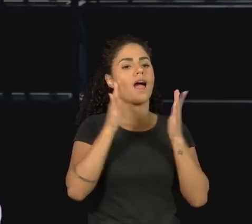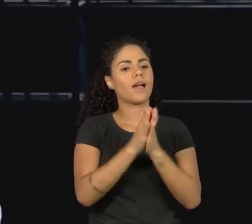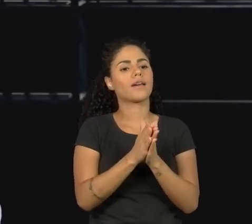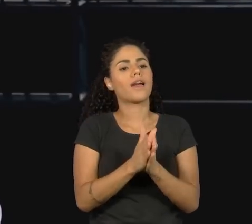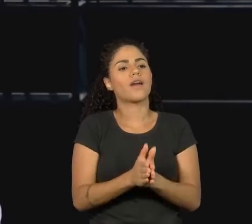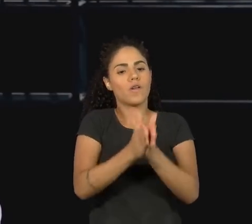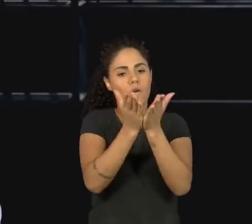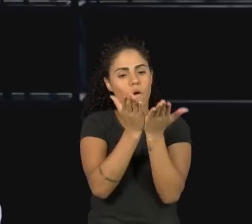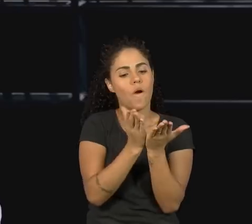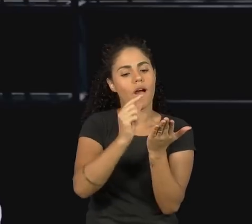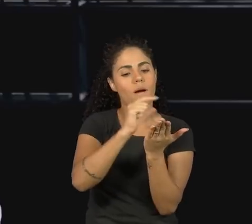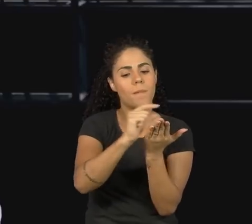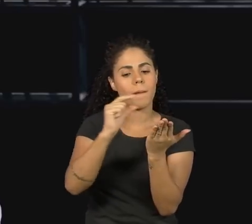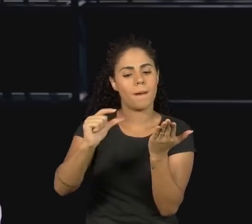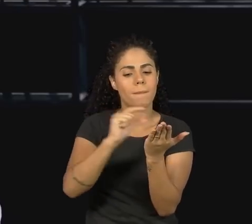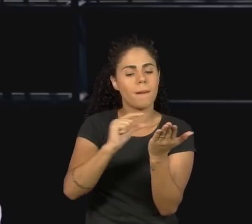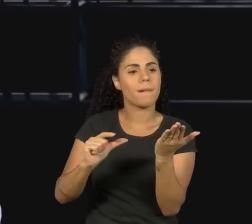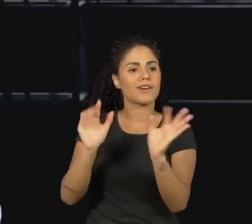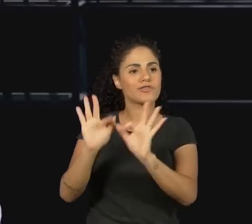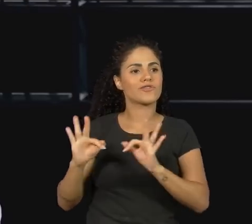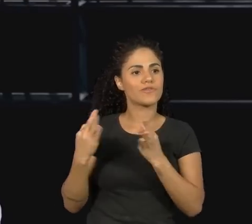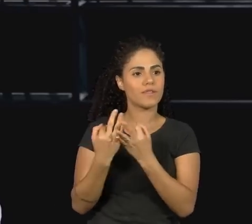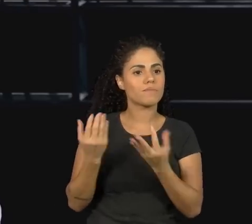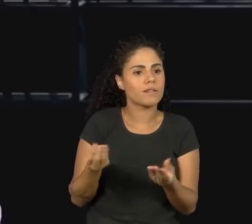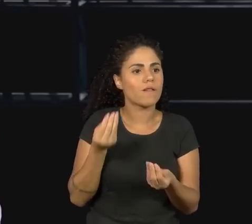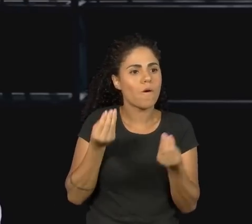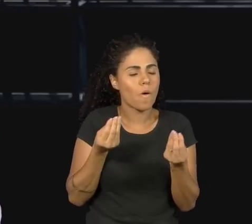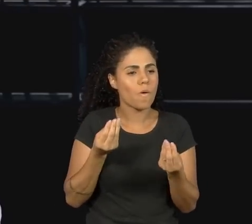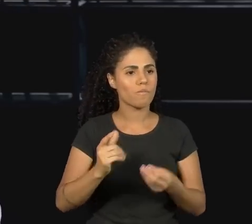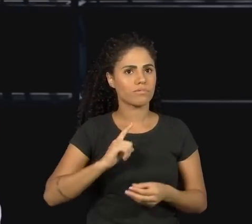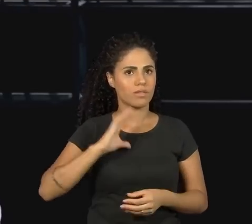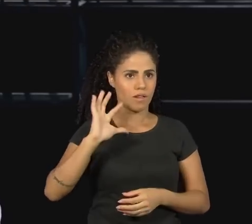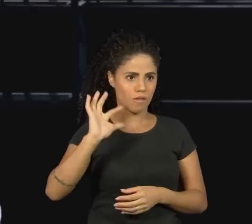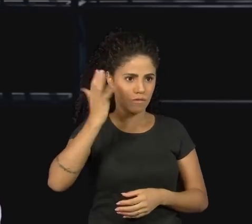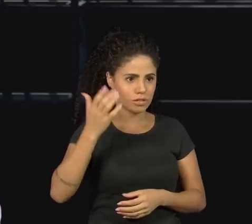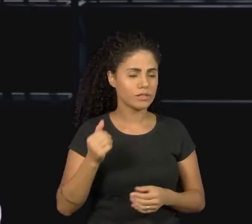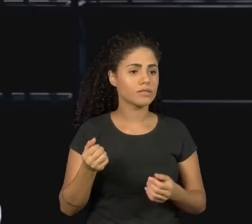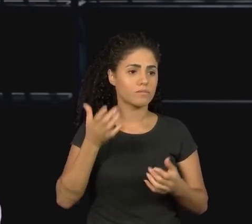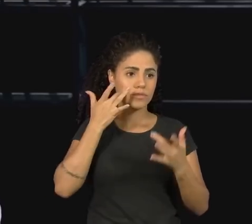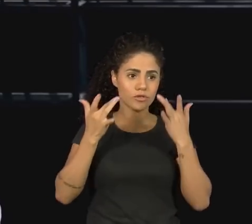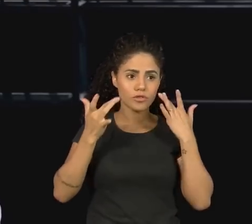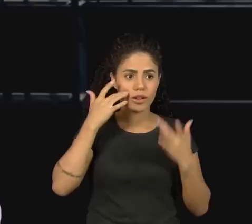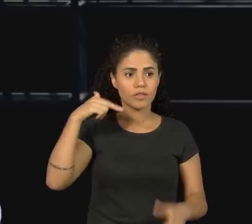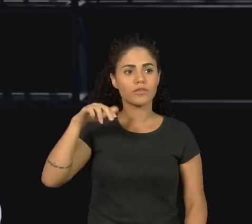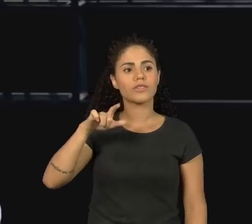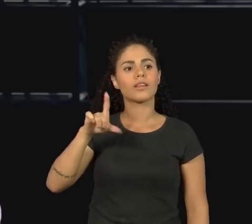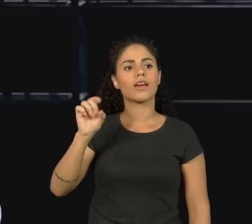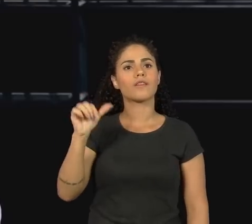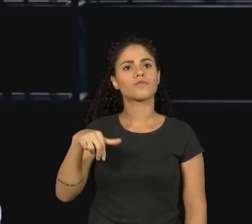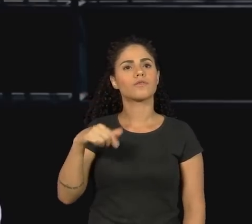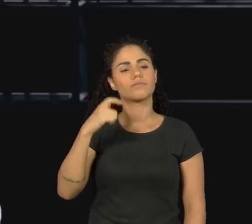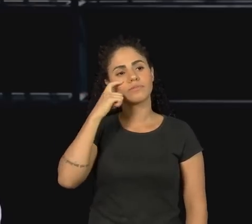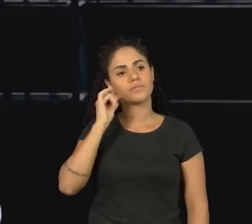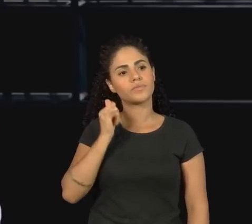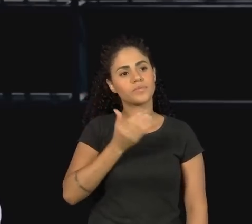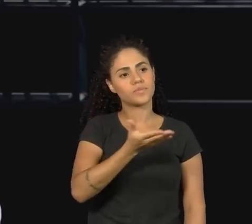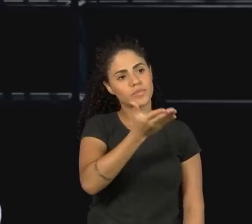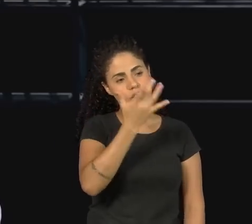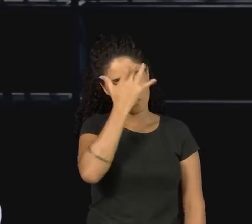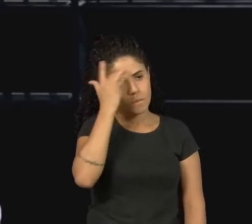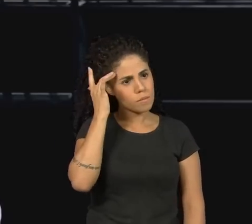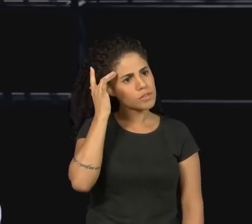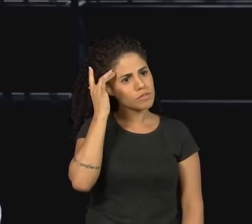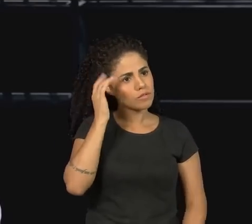é a mais representativa, né, do chamado teatro desagradável de Nelson Rodrigues. E a gente tem uma mensagem de alguém que